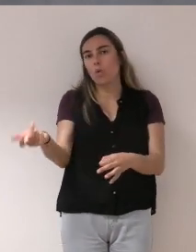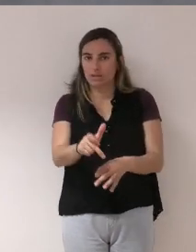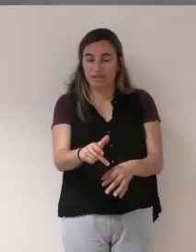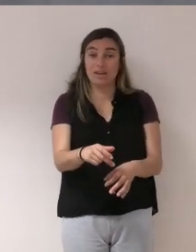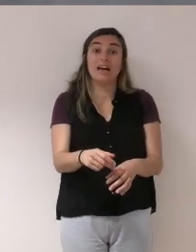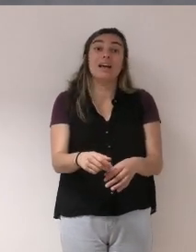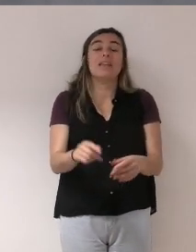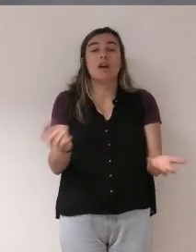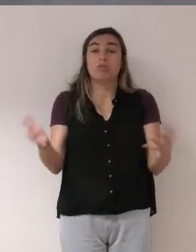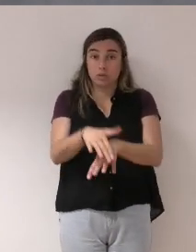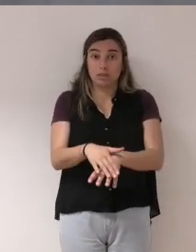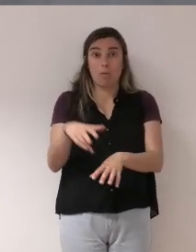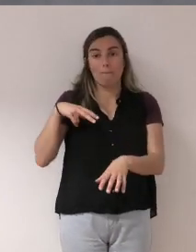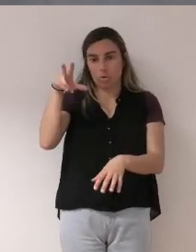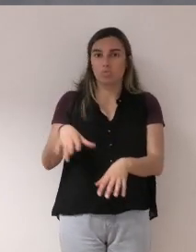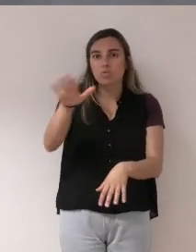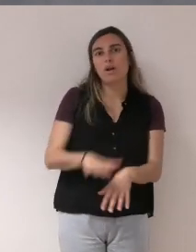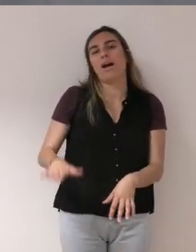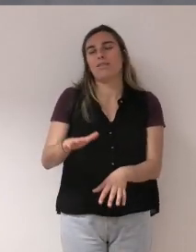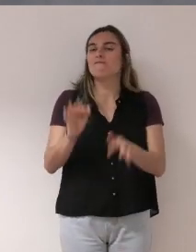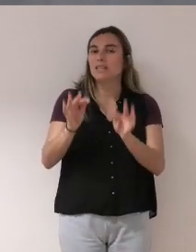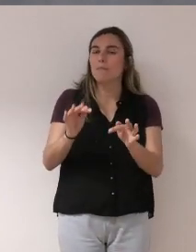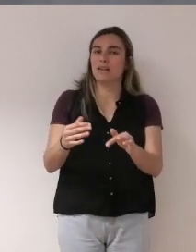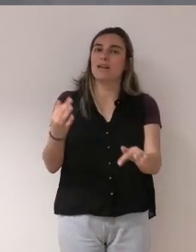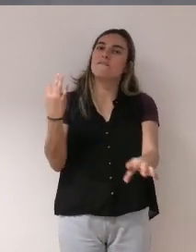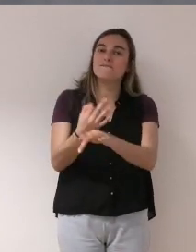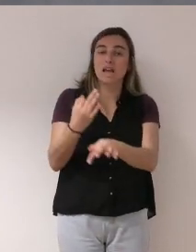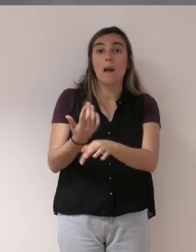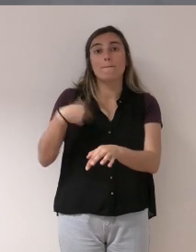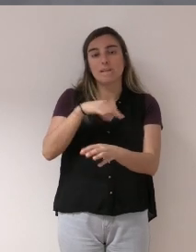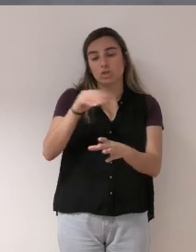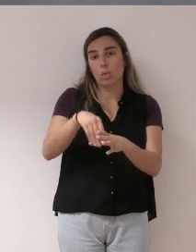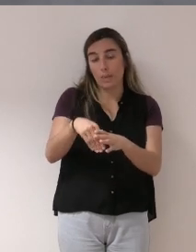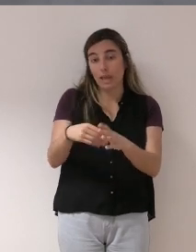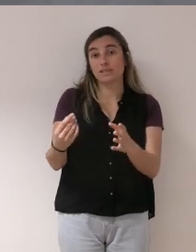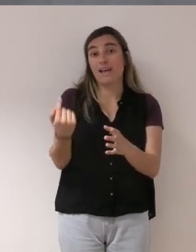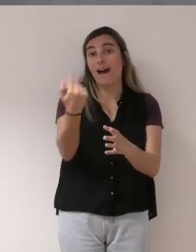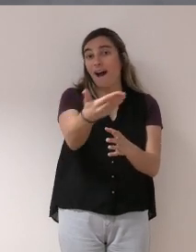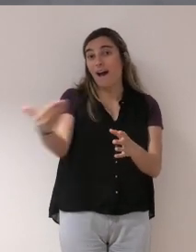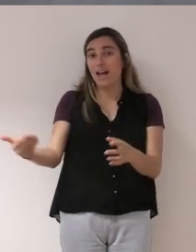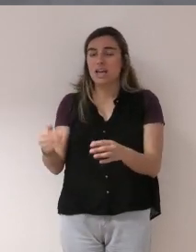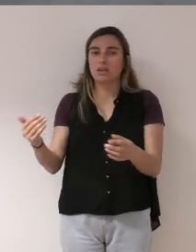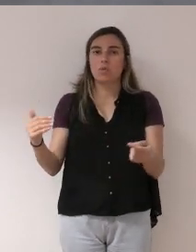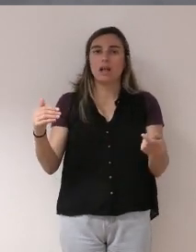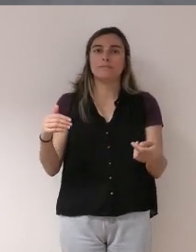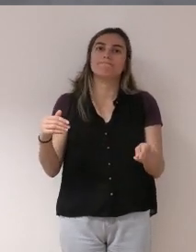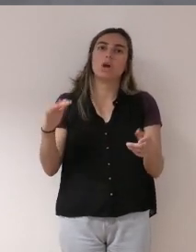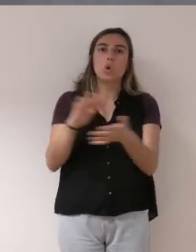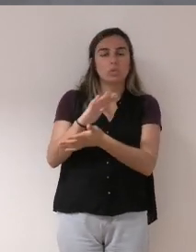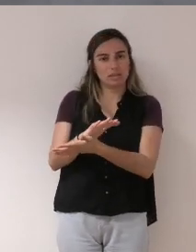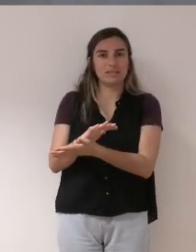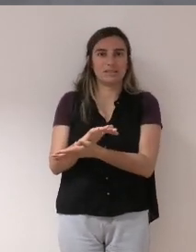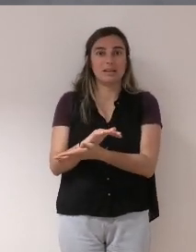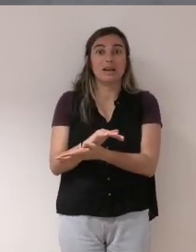uma coisa que deve ser festejada, embora num contexto em que todos os dias a gente tem notícias que nos dão o desejo de